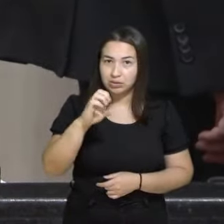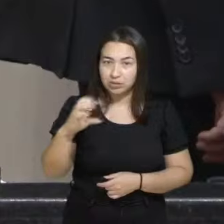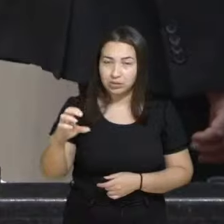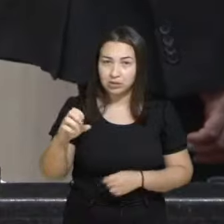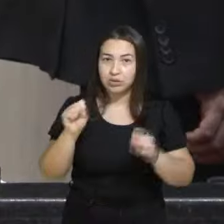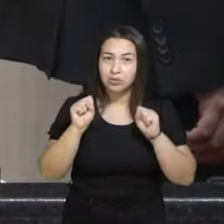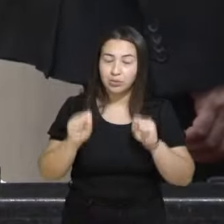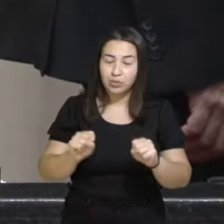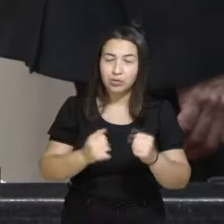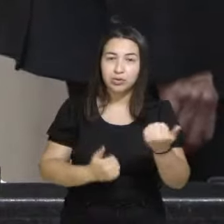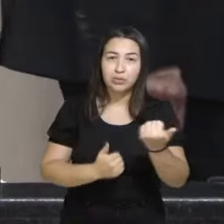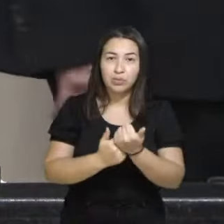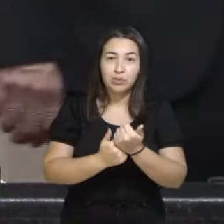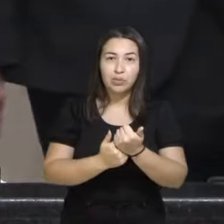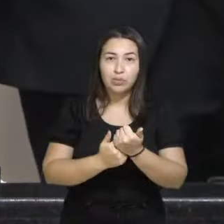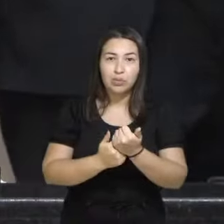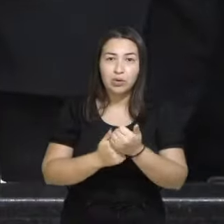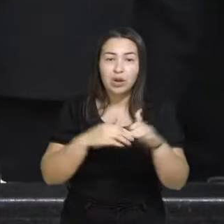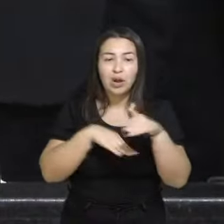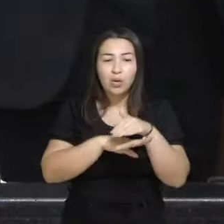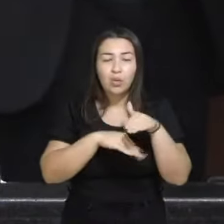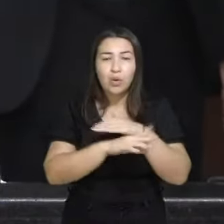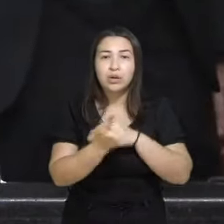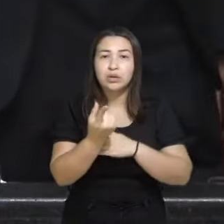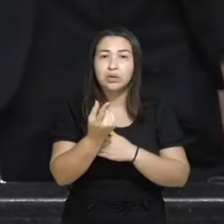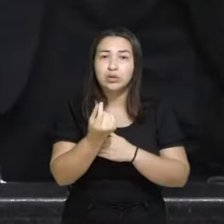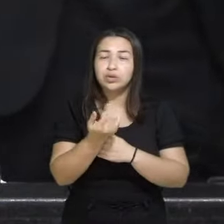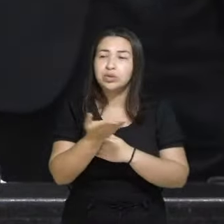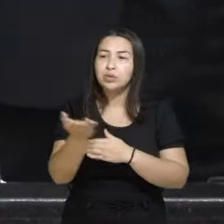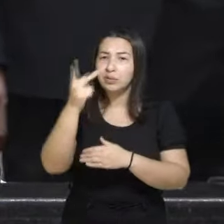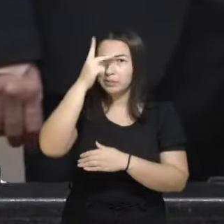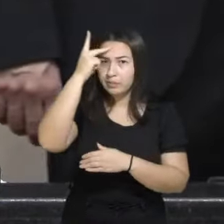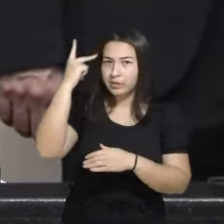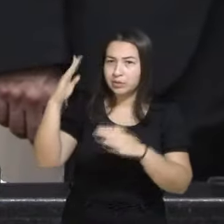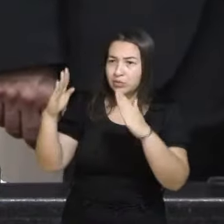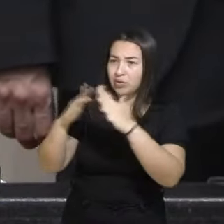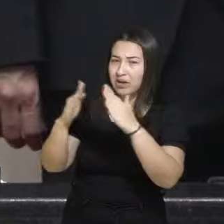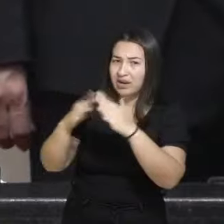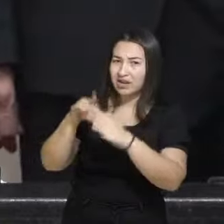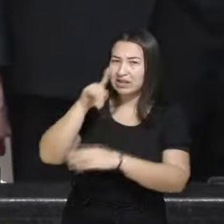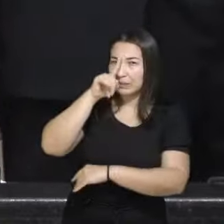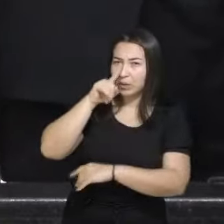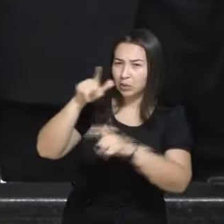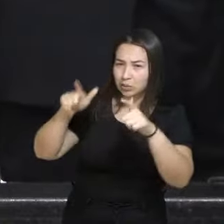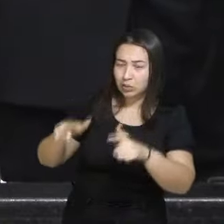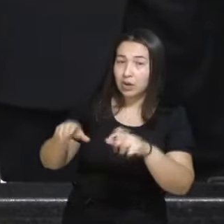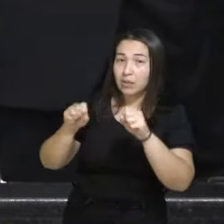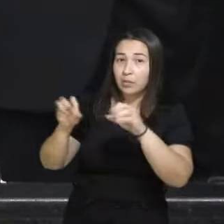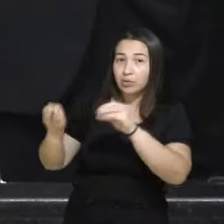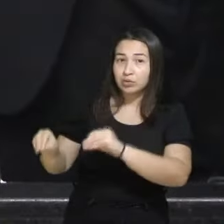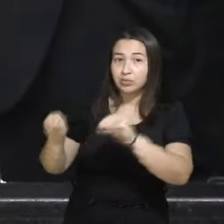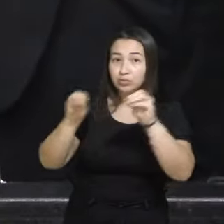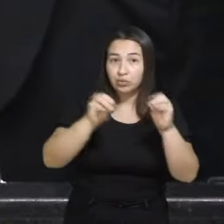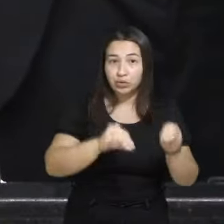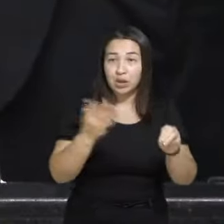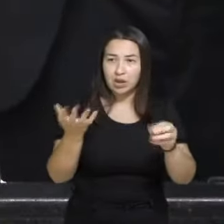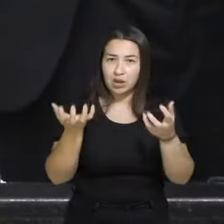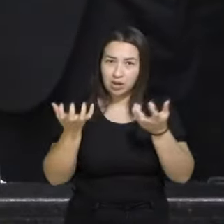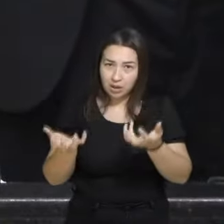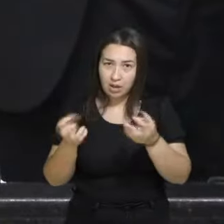apoiar os residentes em áreas de risco, possibilitando a realocação voluntária daqueles que assim desejarem,